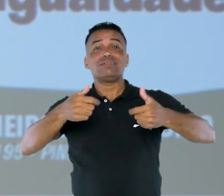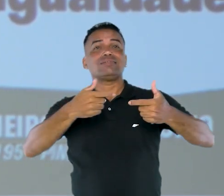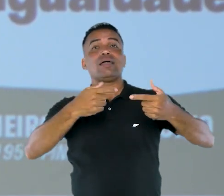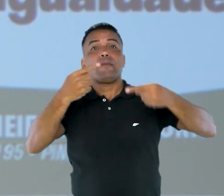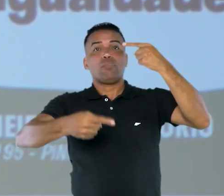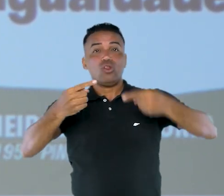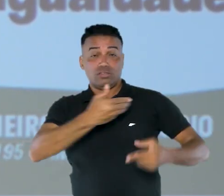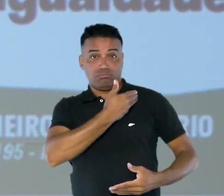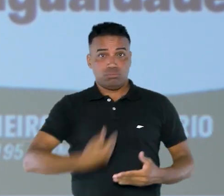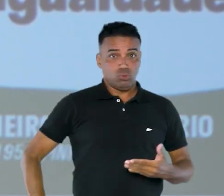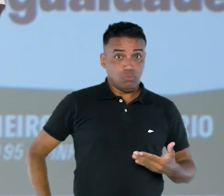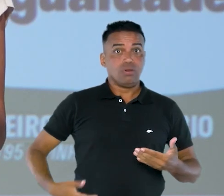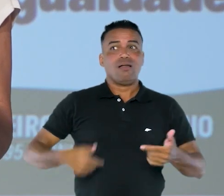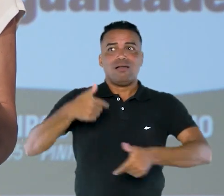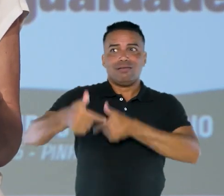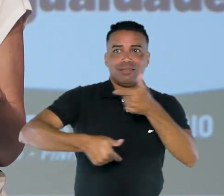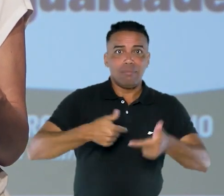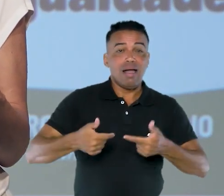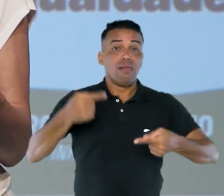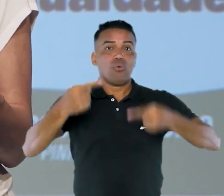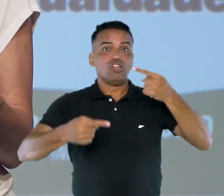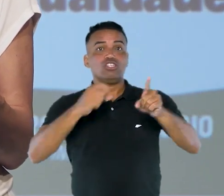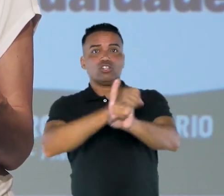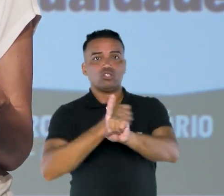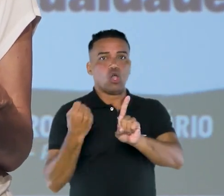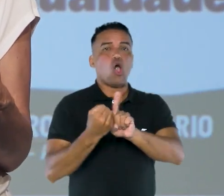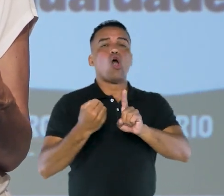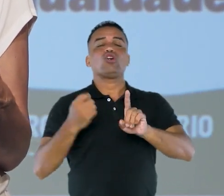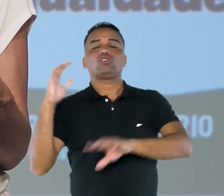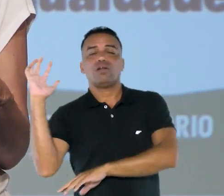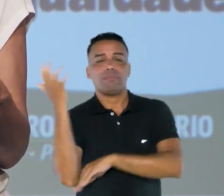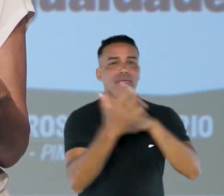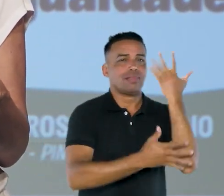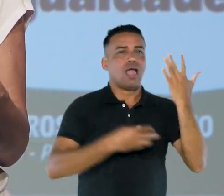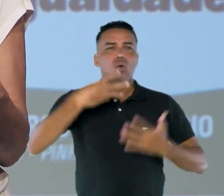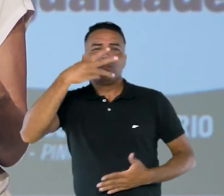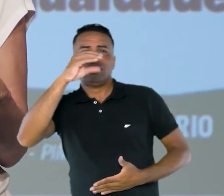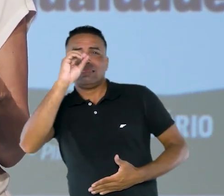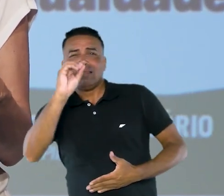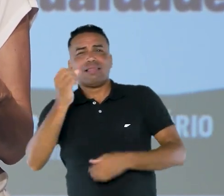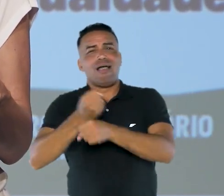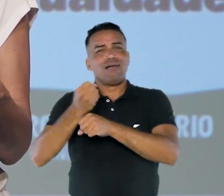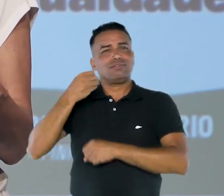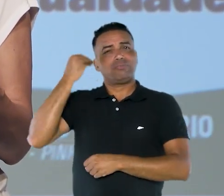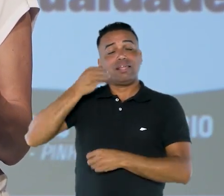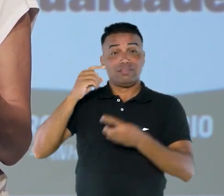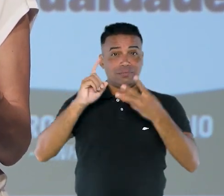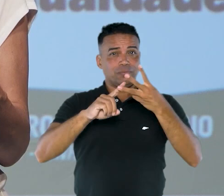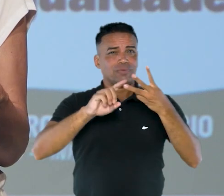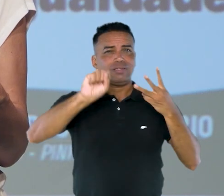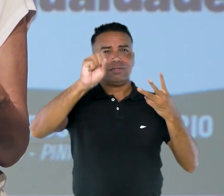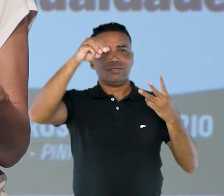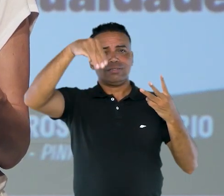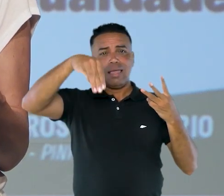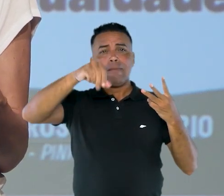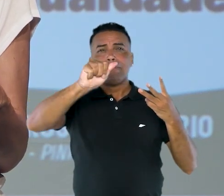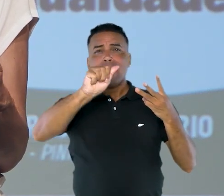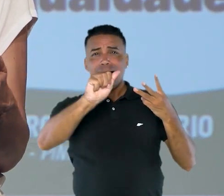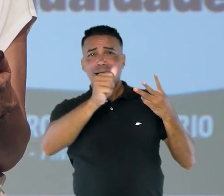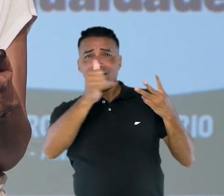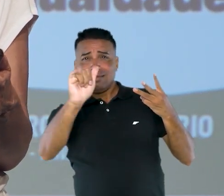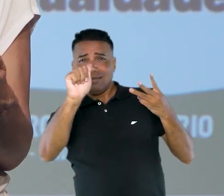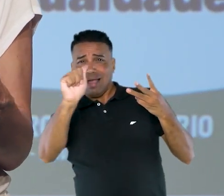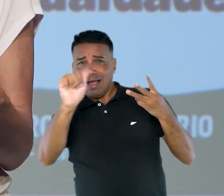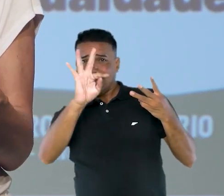de políticas públicas, tendo trabalhado com políticas socioambientais nos últimos 30 anos. Semaia Oliveira é